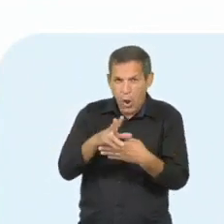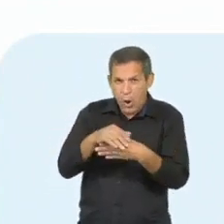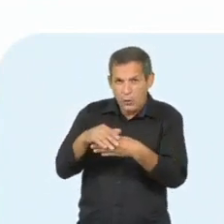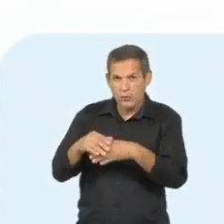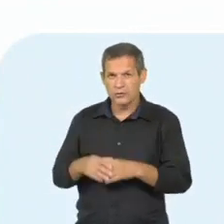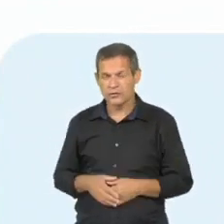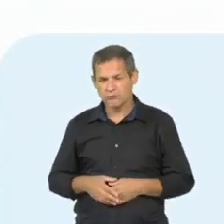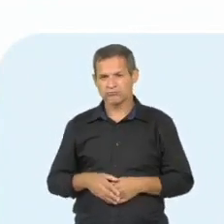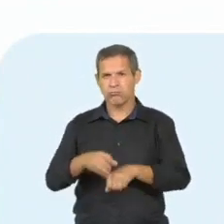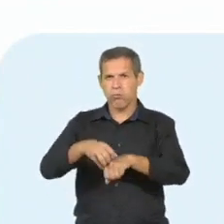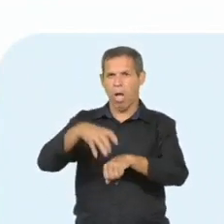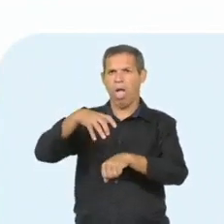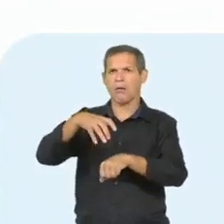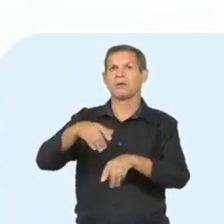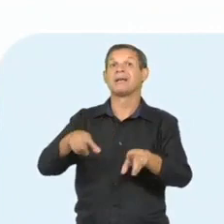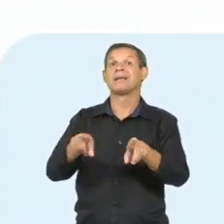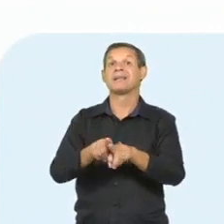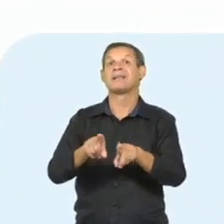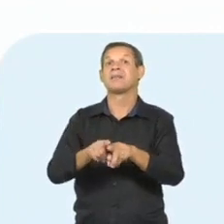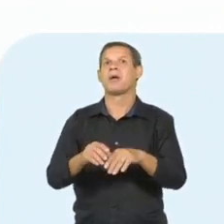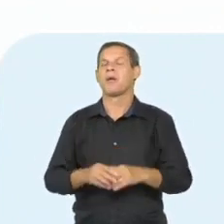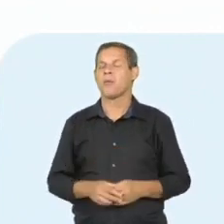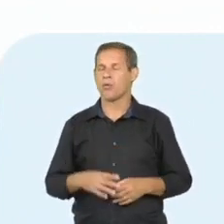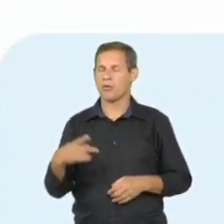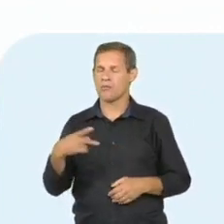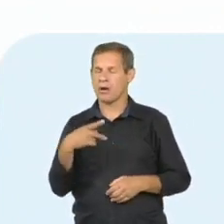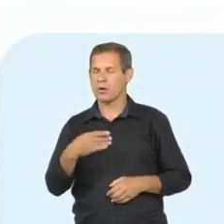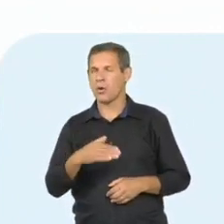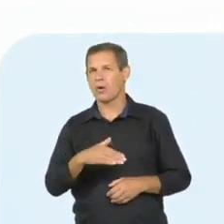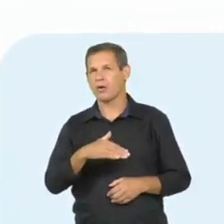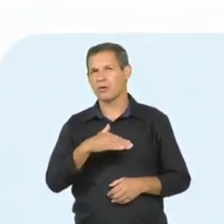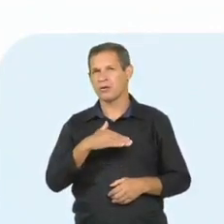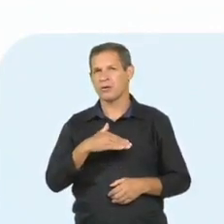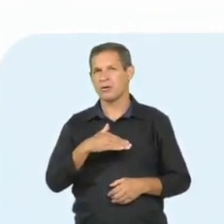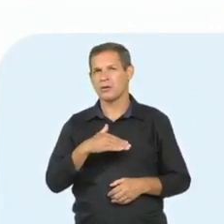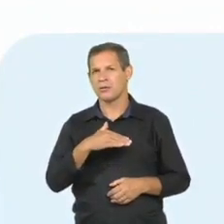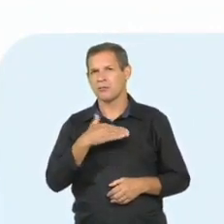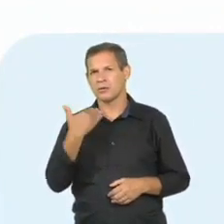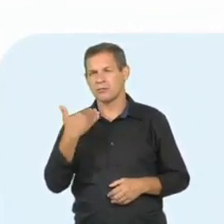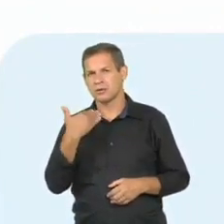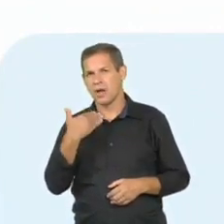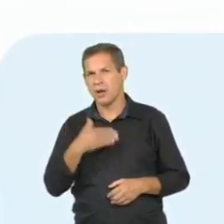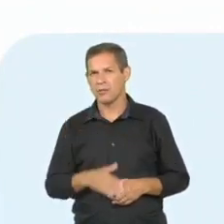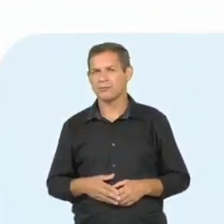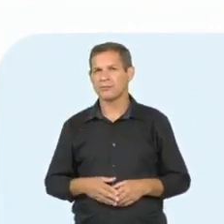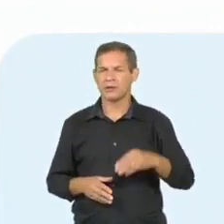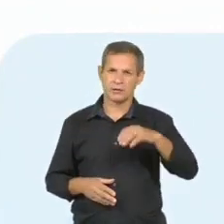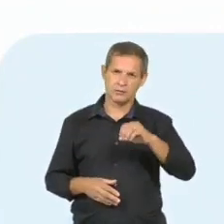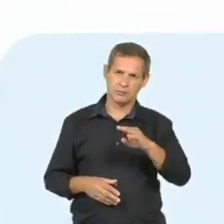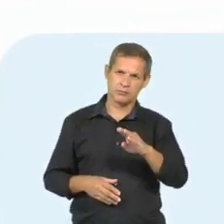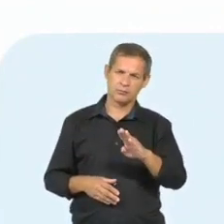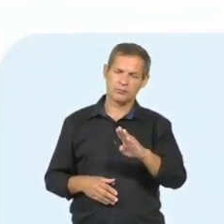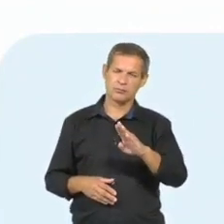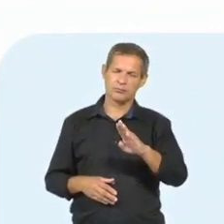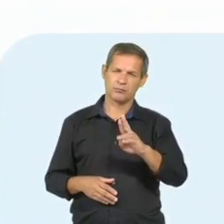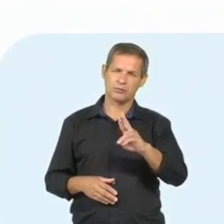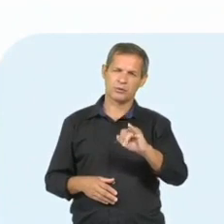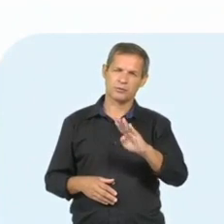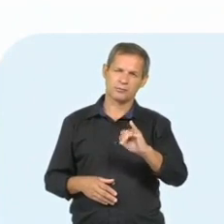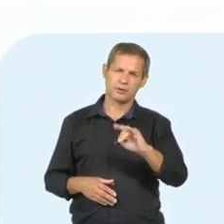doenças infecciosas, para um aumento em morbidade, mortalidade, mais uma vez,